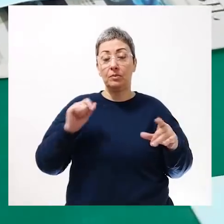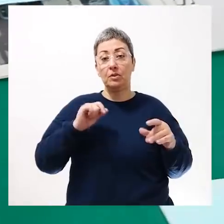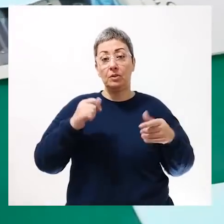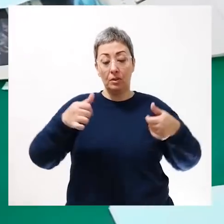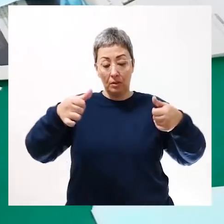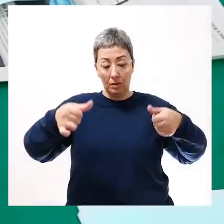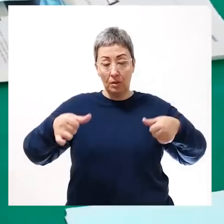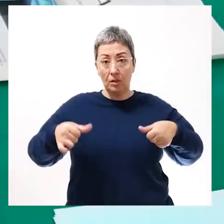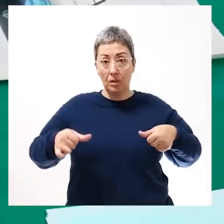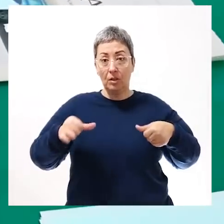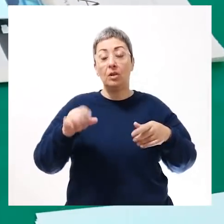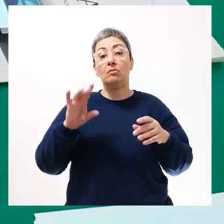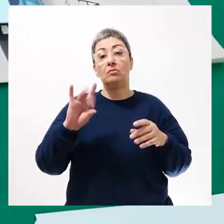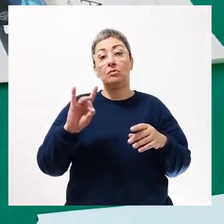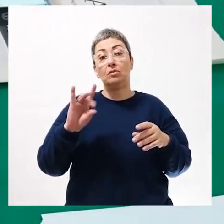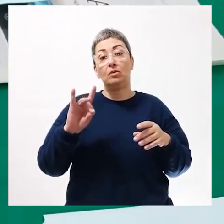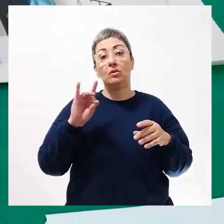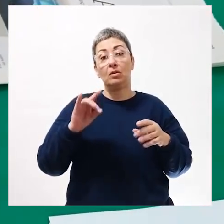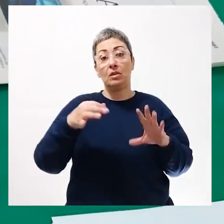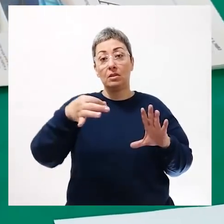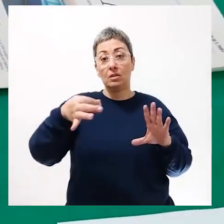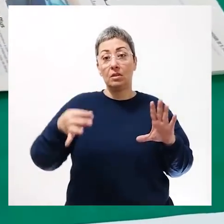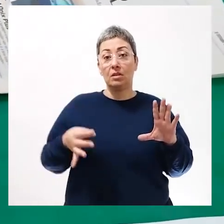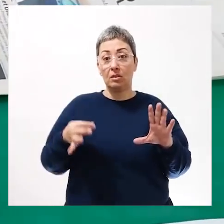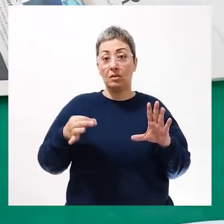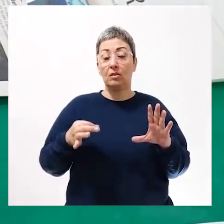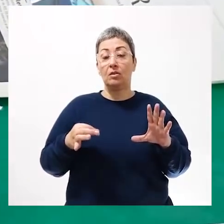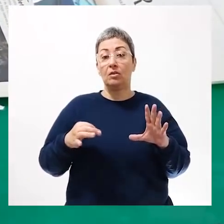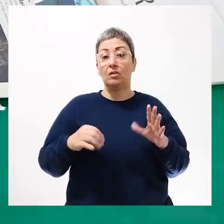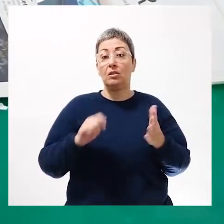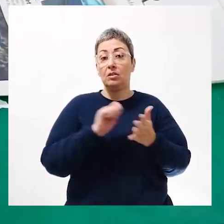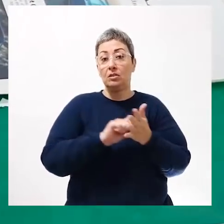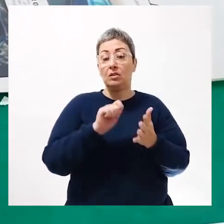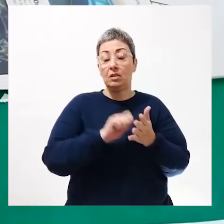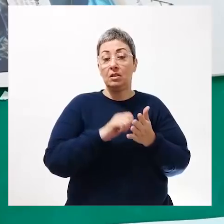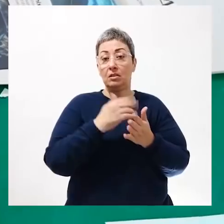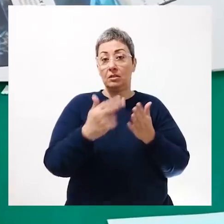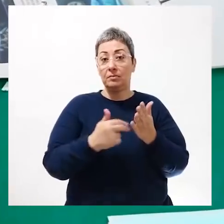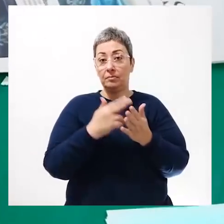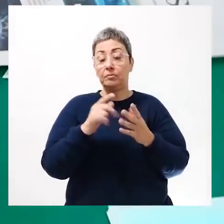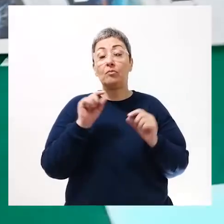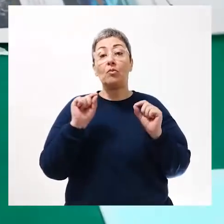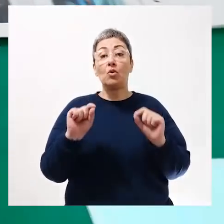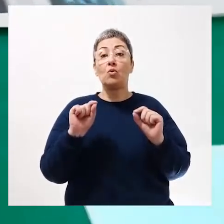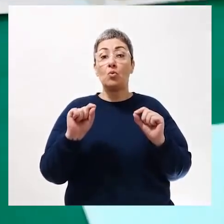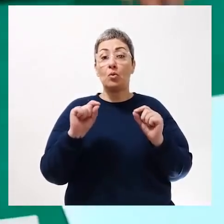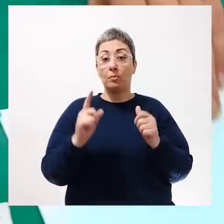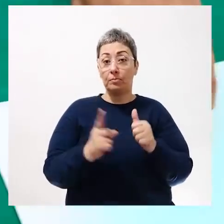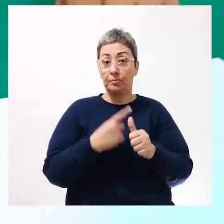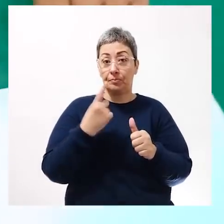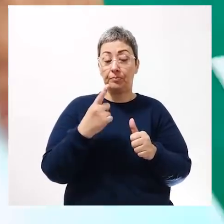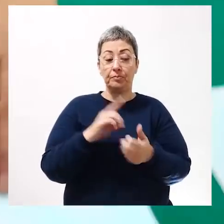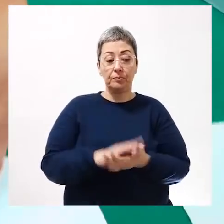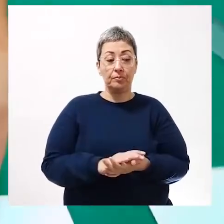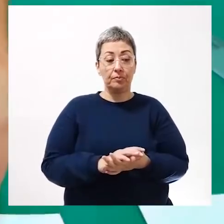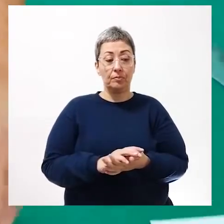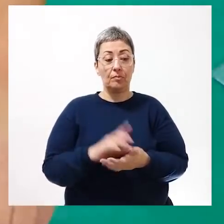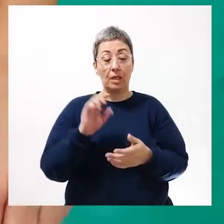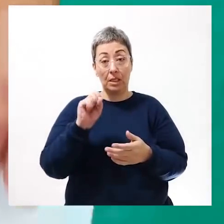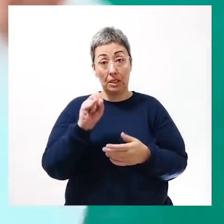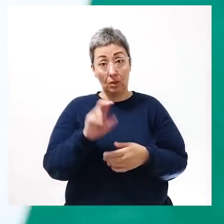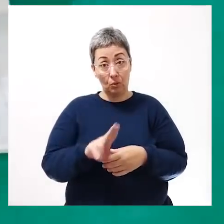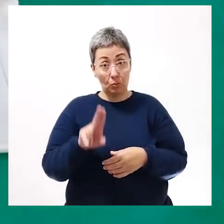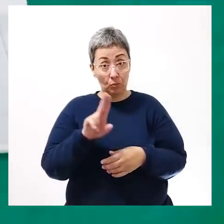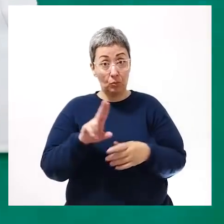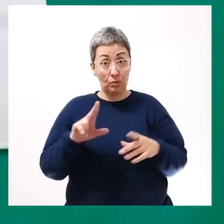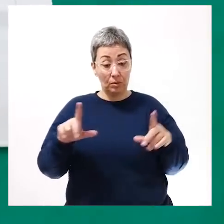sulfite, onde eu colei a folha do caderno de desenho. Então, qual que é o primeiro passo? Primeiro passo, olha, se